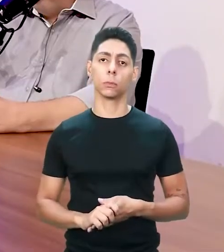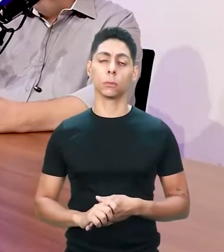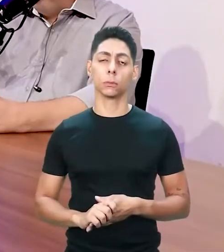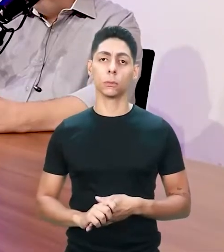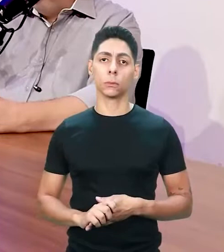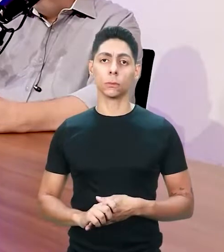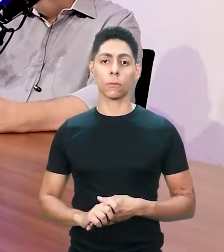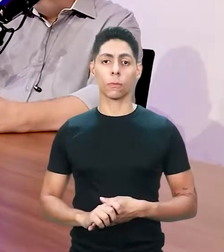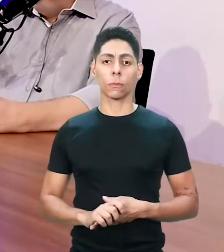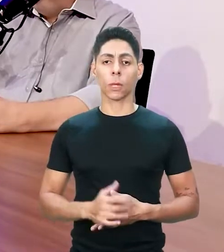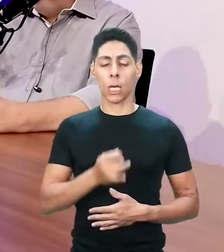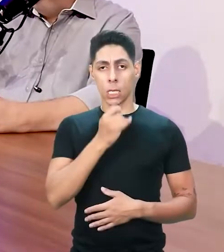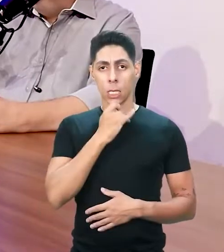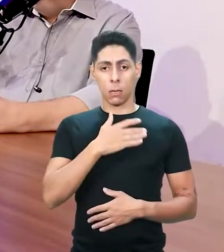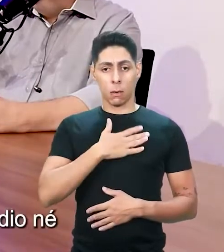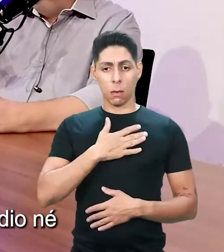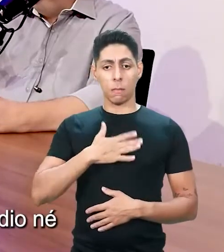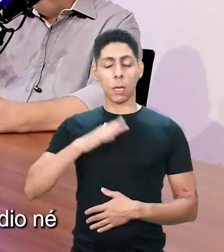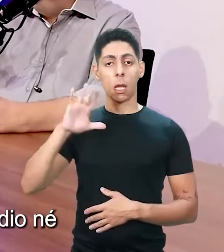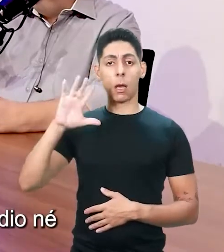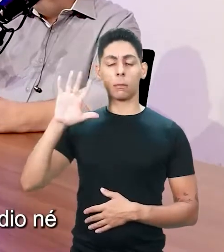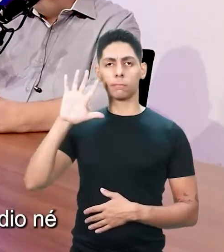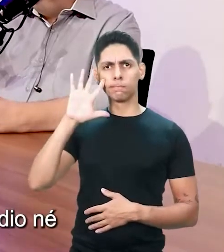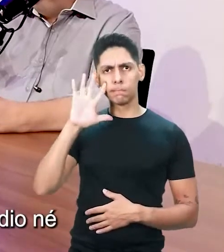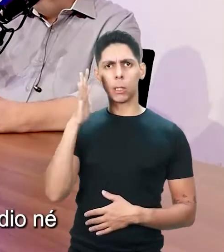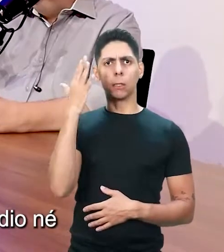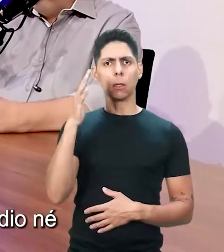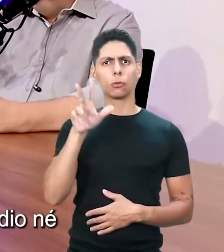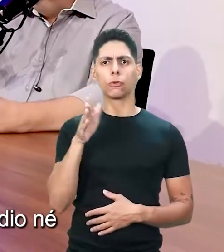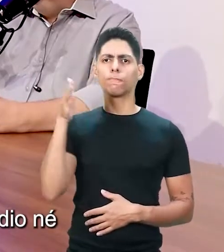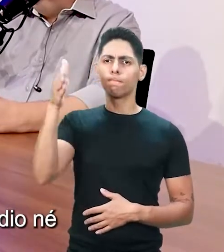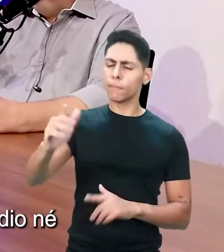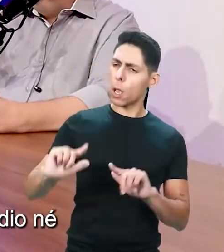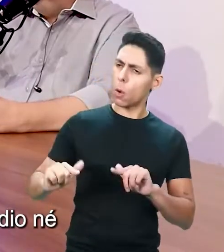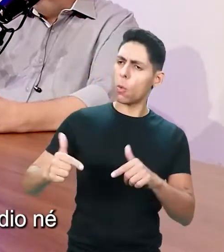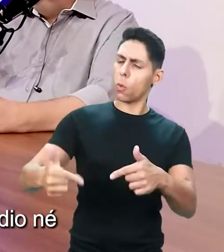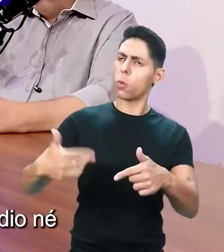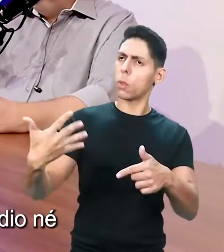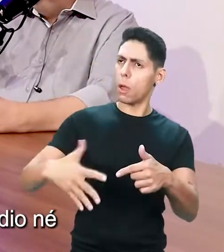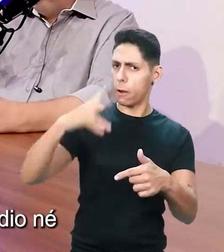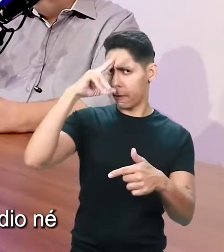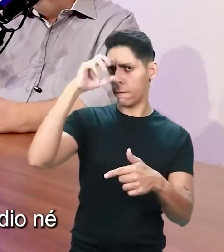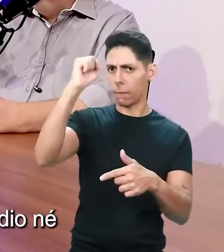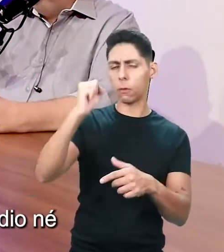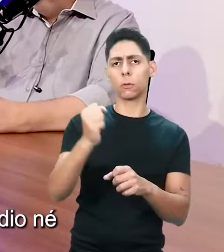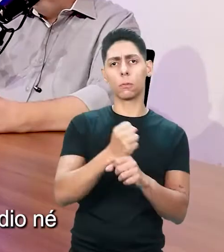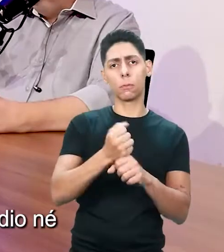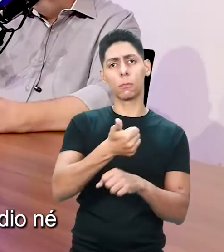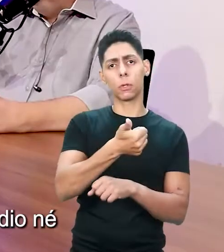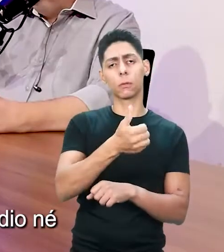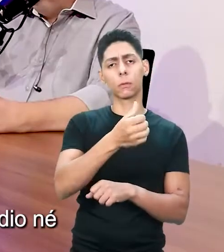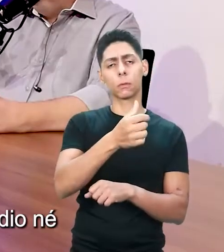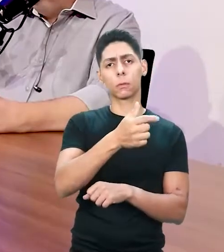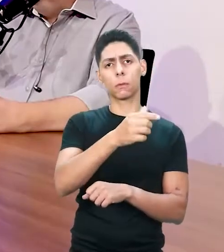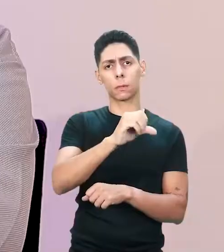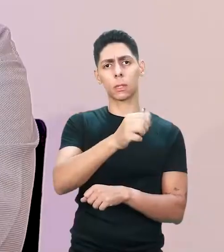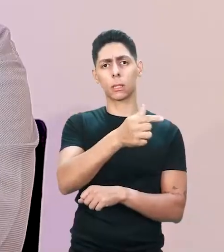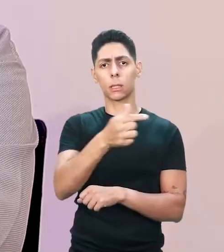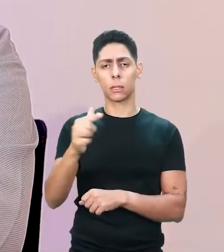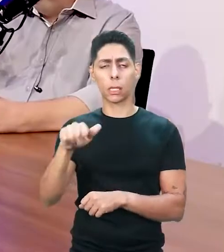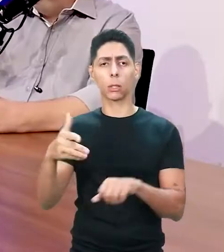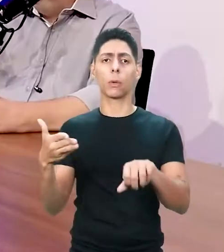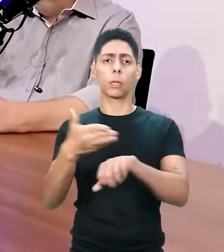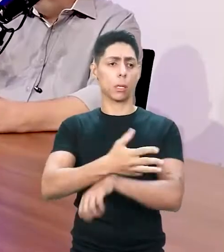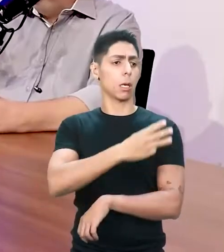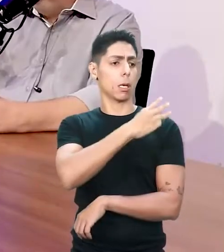a minha decisão de ir à luta era tão intensa que, em 1977, eu passei para o segundo grau, para o ensino médio, né?